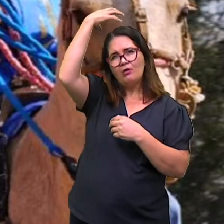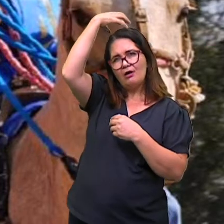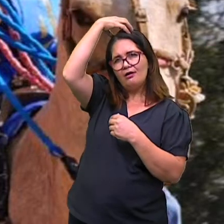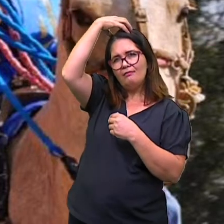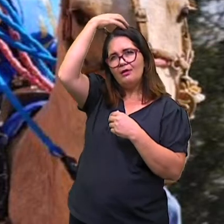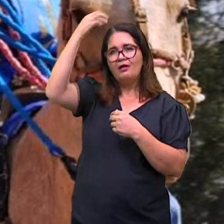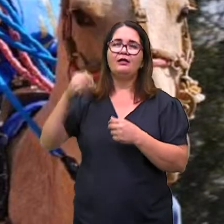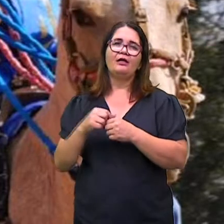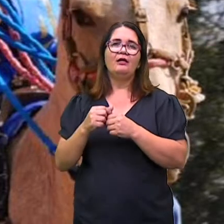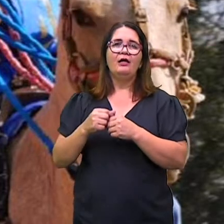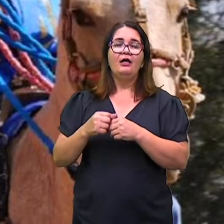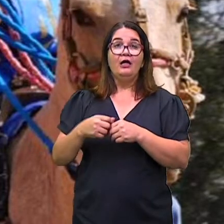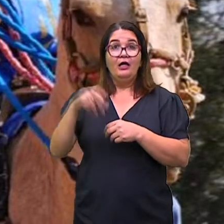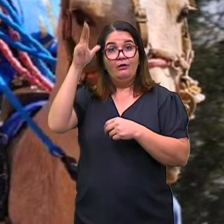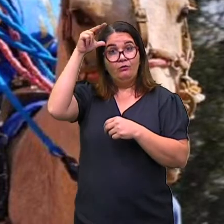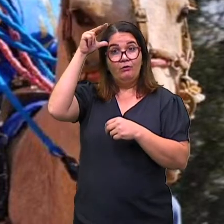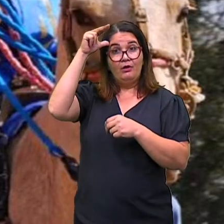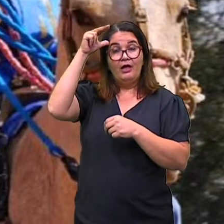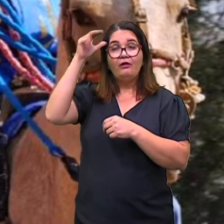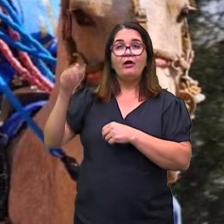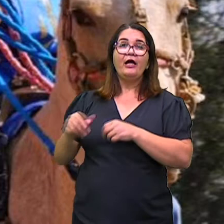cada exército.